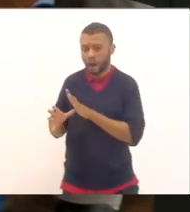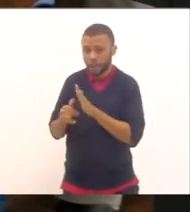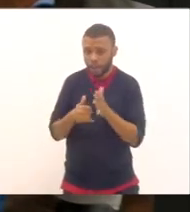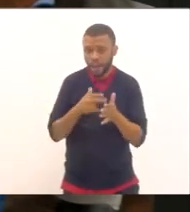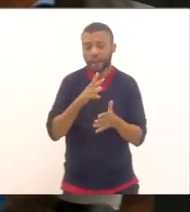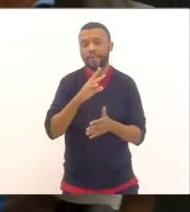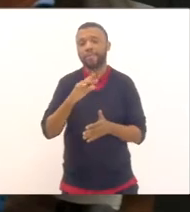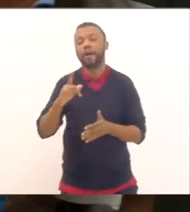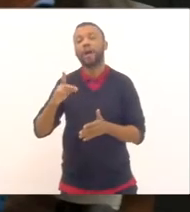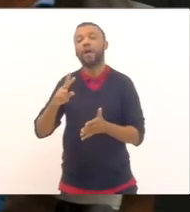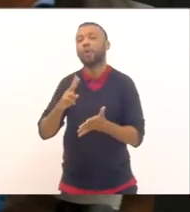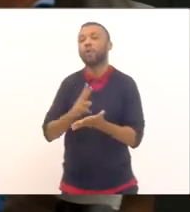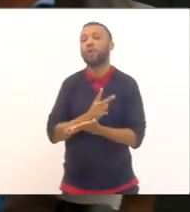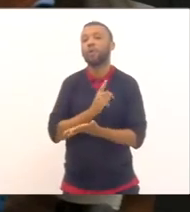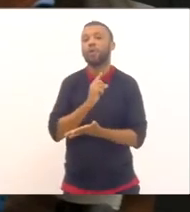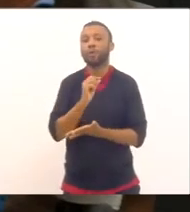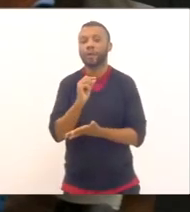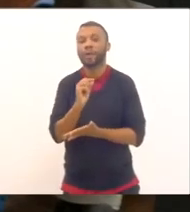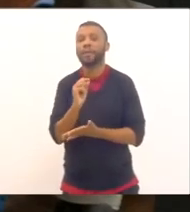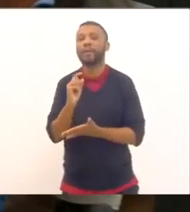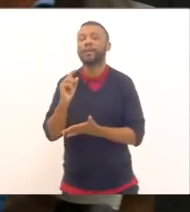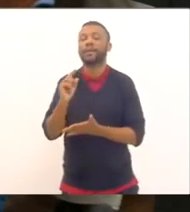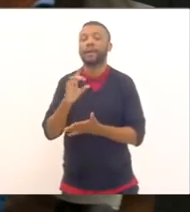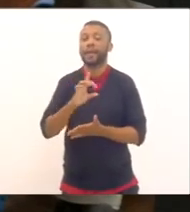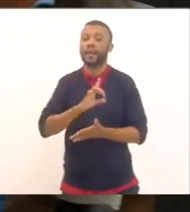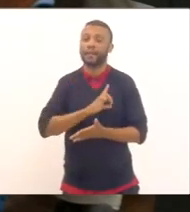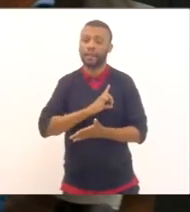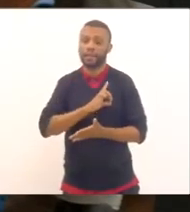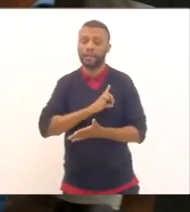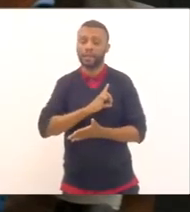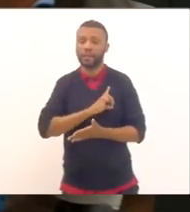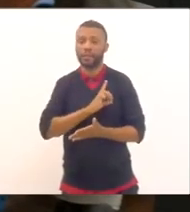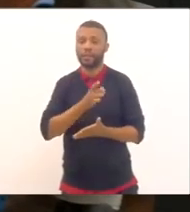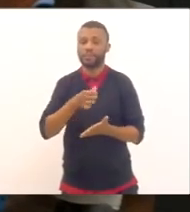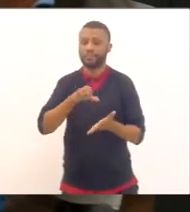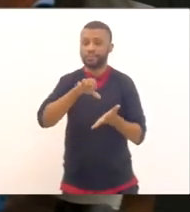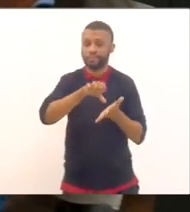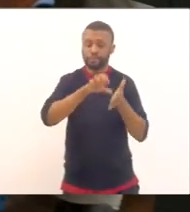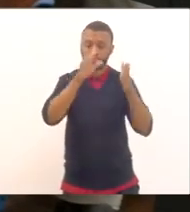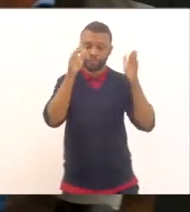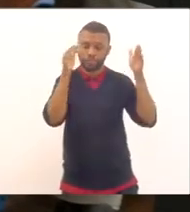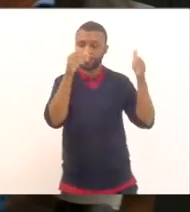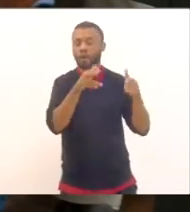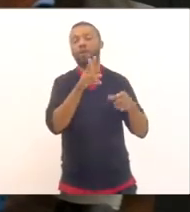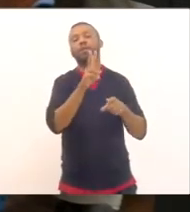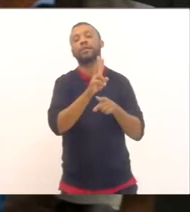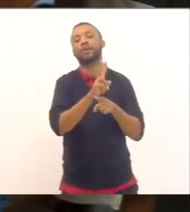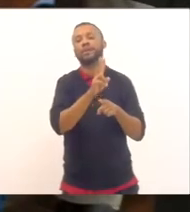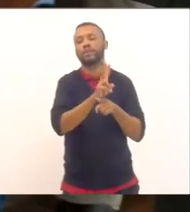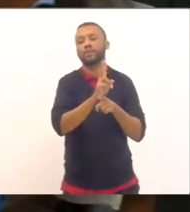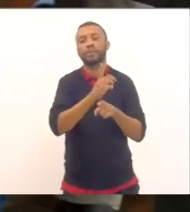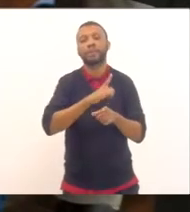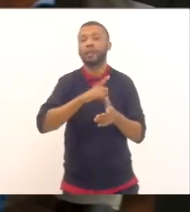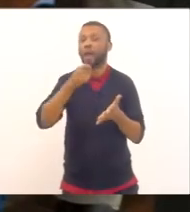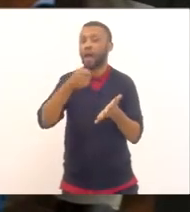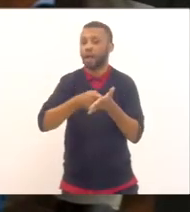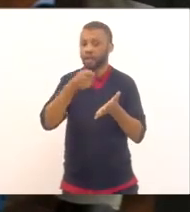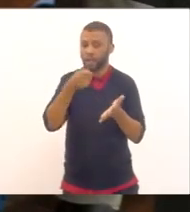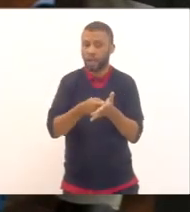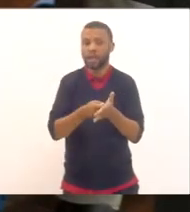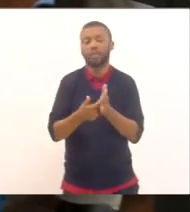recebida e das delegacias que foram criadas delegacias de polícia atendimento tão com exigência de